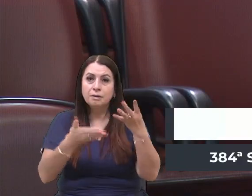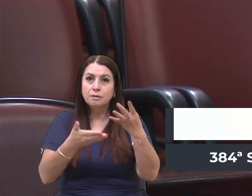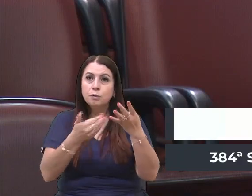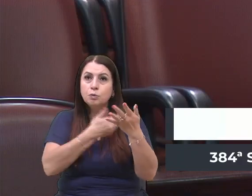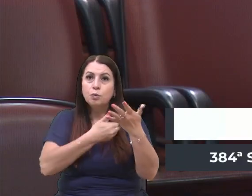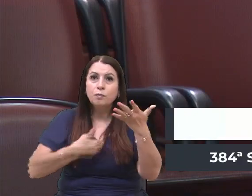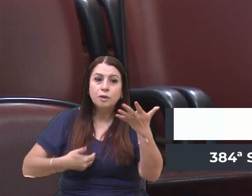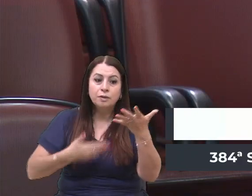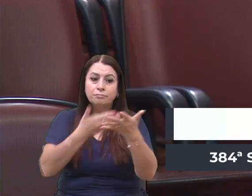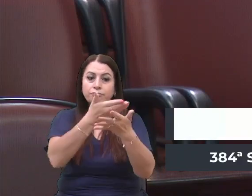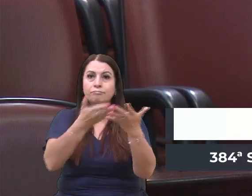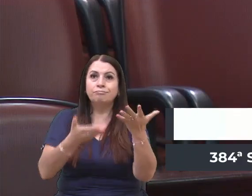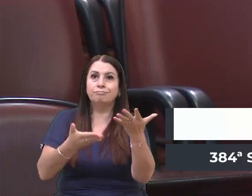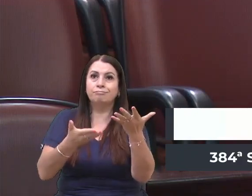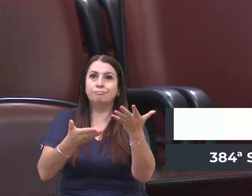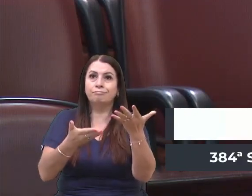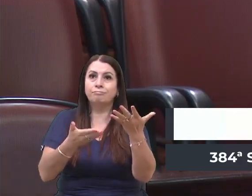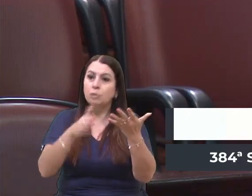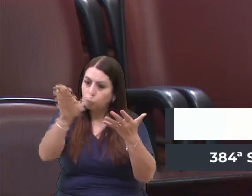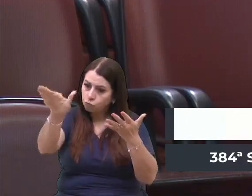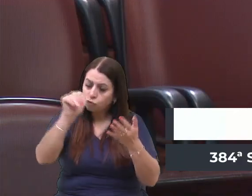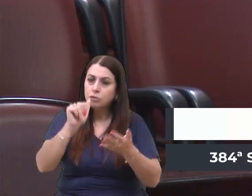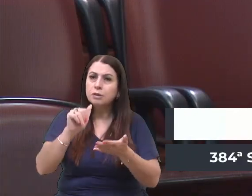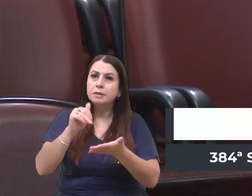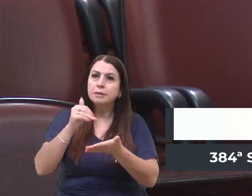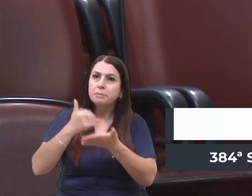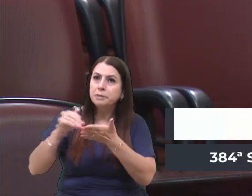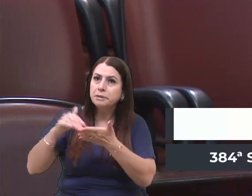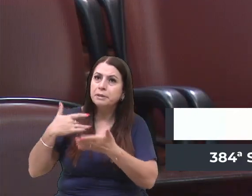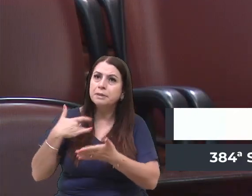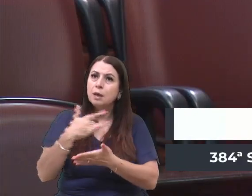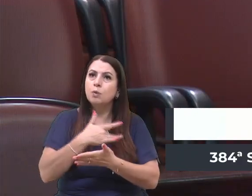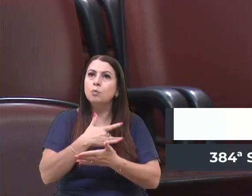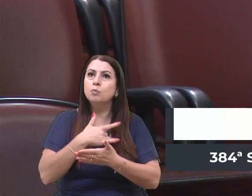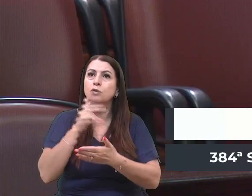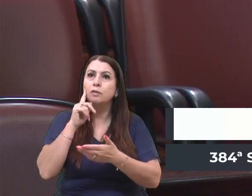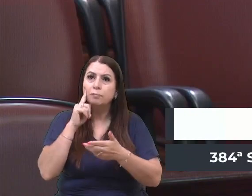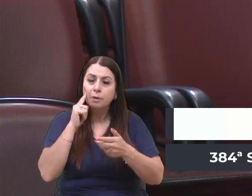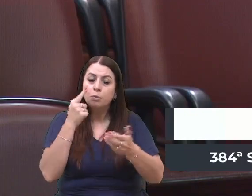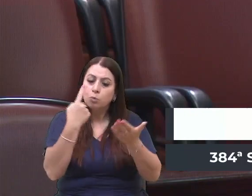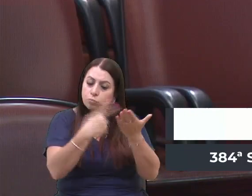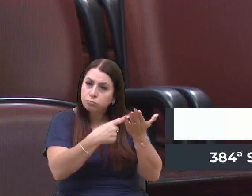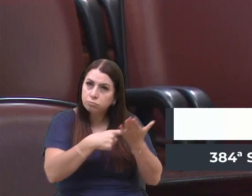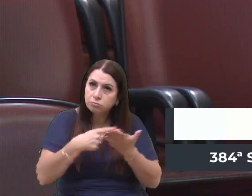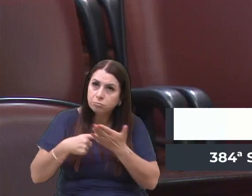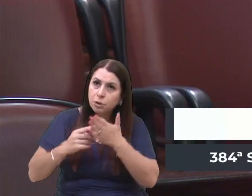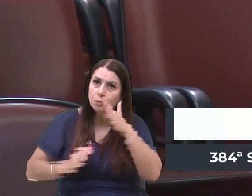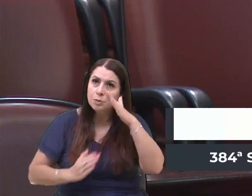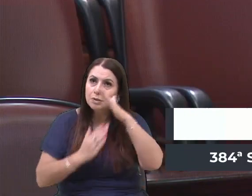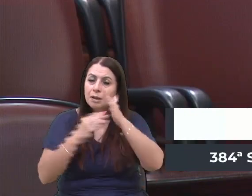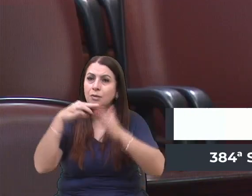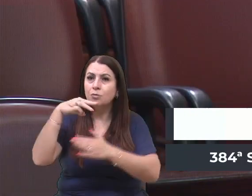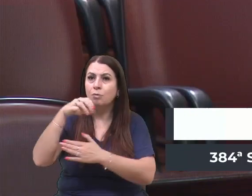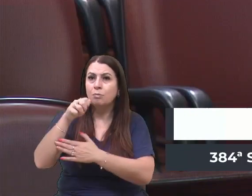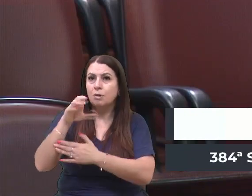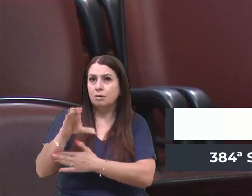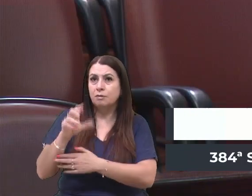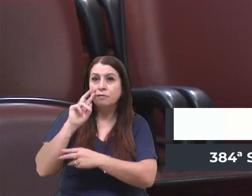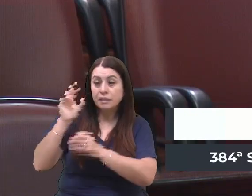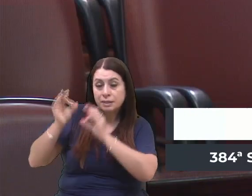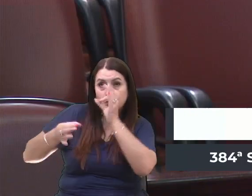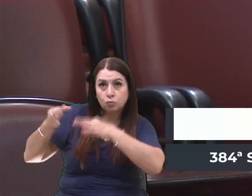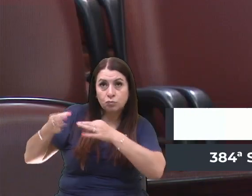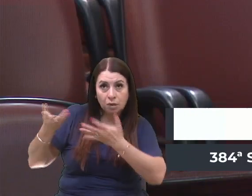do PSDB. Chama a secretária de saúde e senta lá. Vamos repactuar esse teto MAC? Fazer justiça?